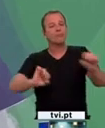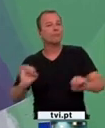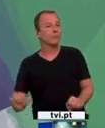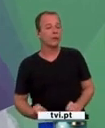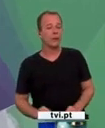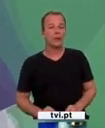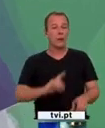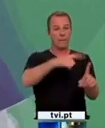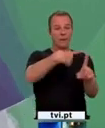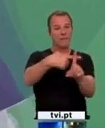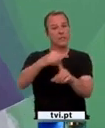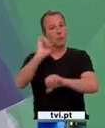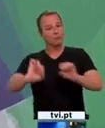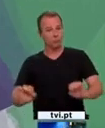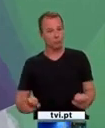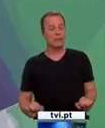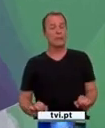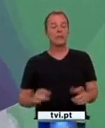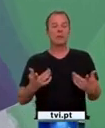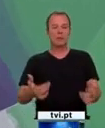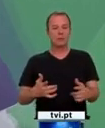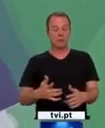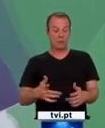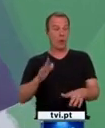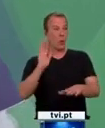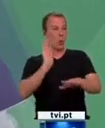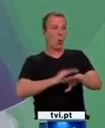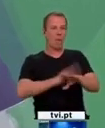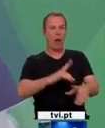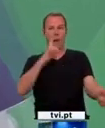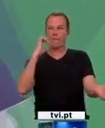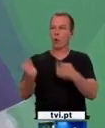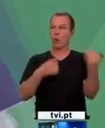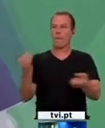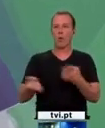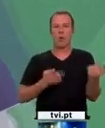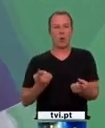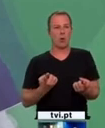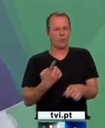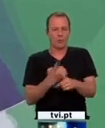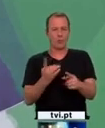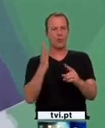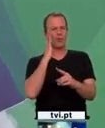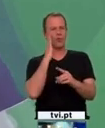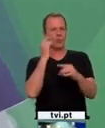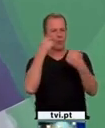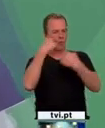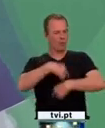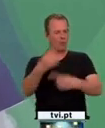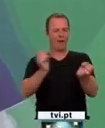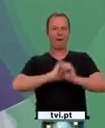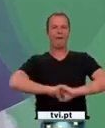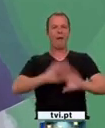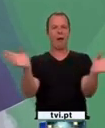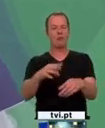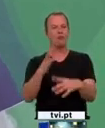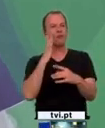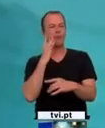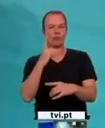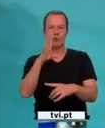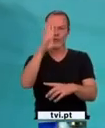acho que esta procura desenfreada de culpados, quando os números são muito claros e são números do Estado, um